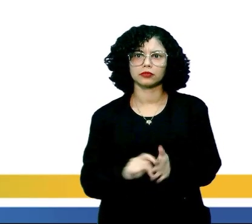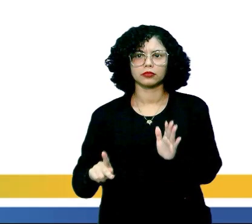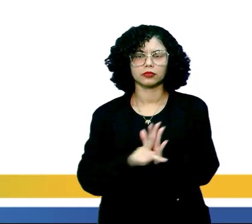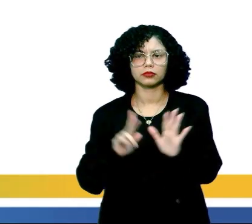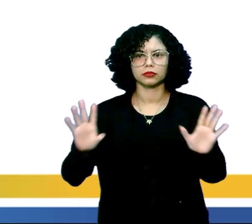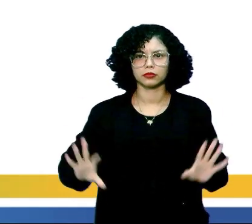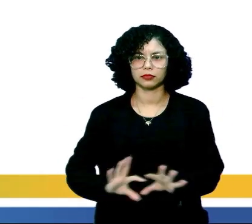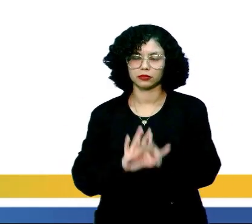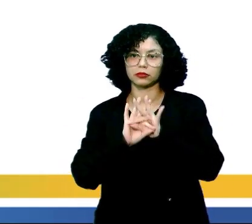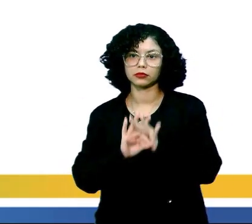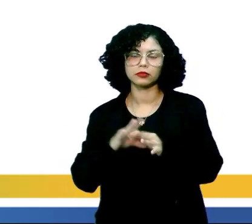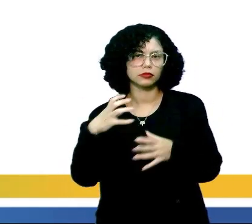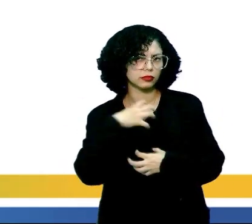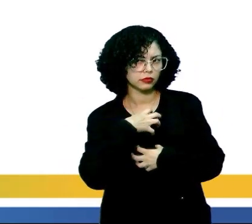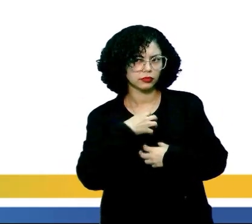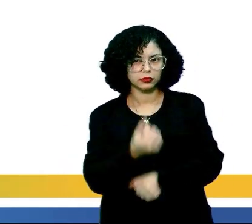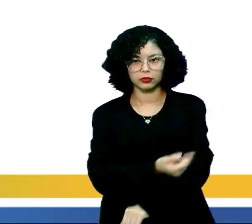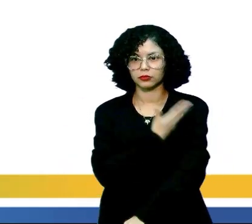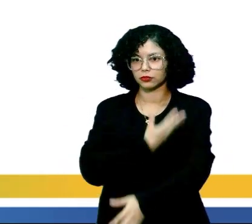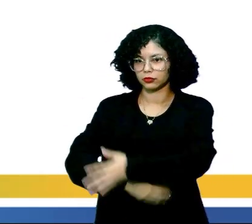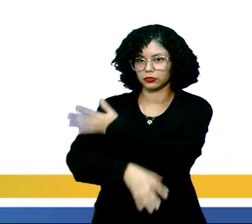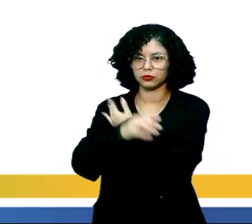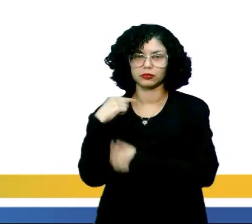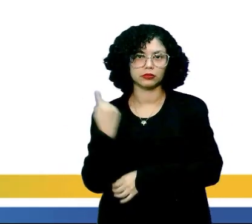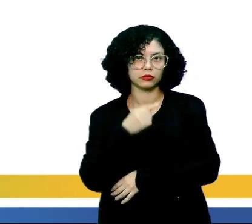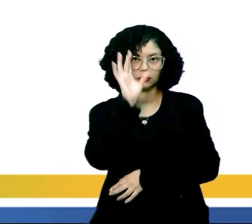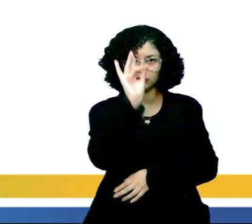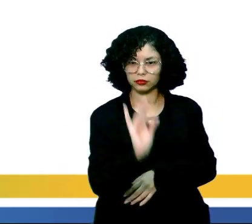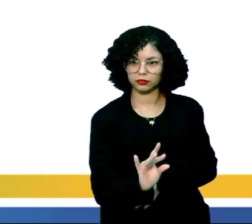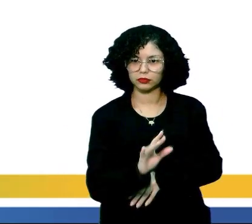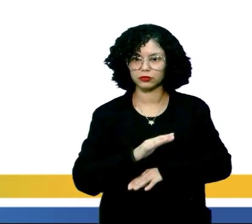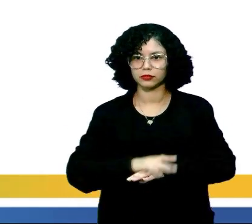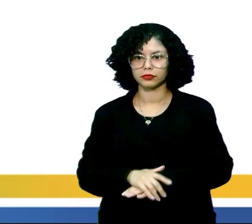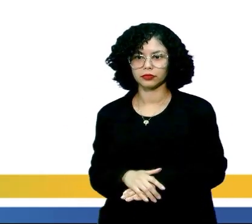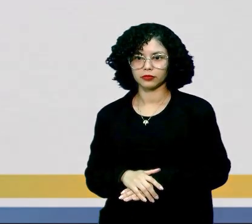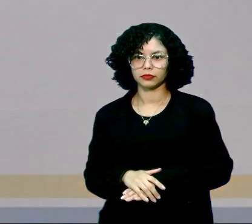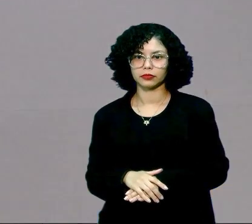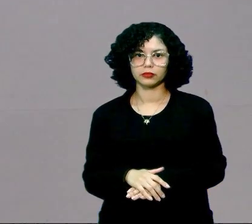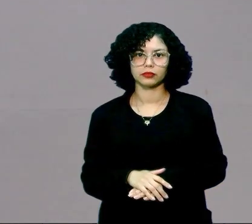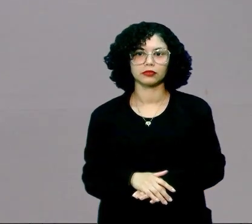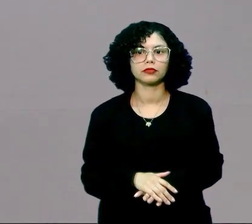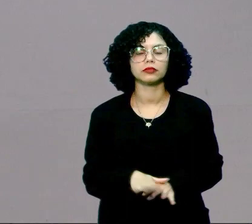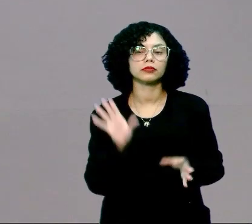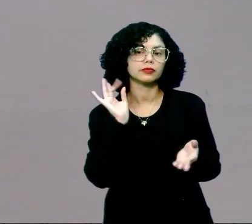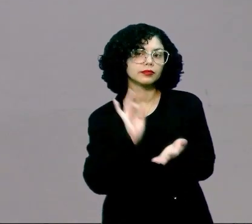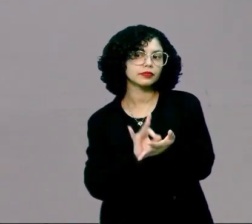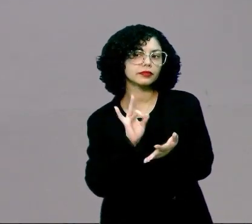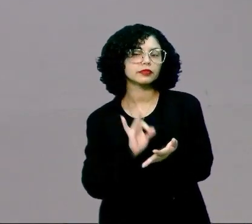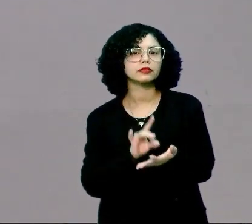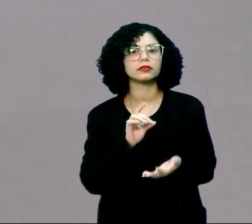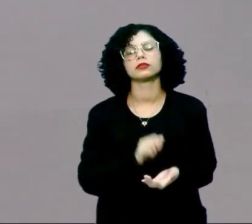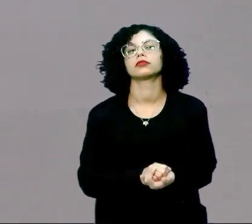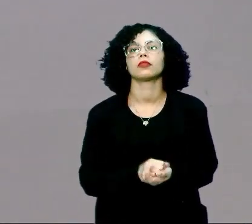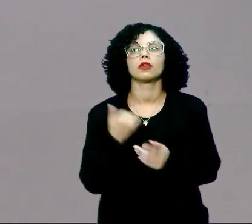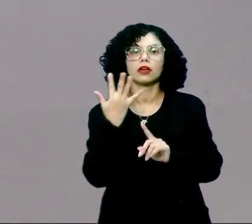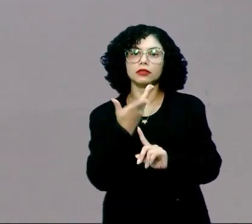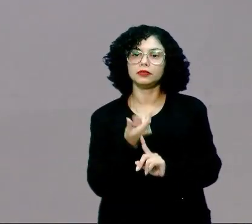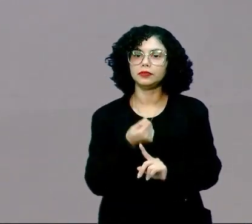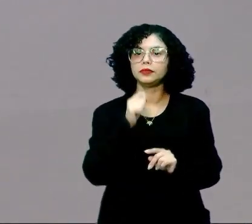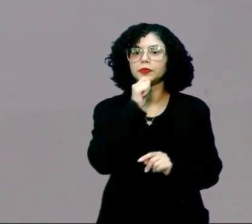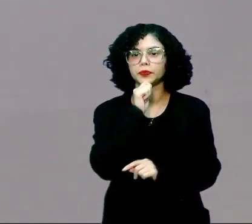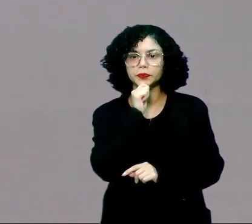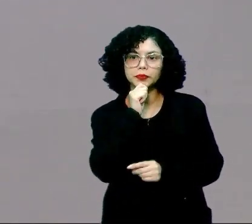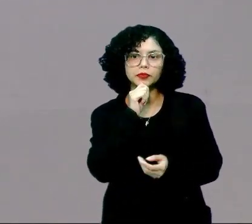intimamente relacionada com as sensações e emoções dos indivíduos. Na verdade, a arte, ela